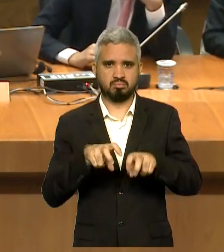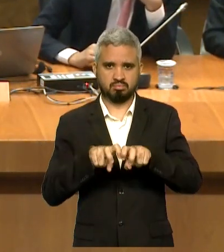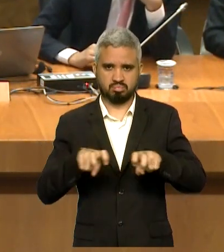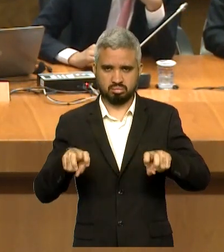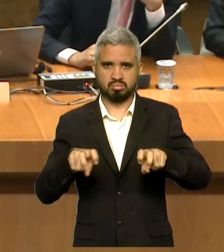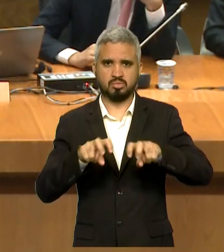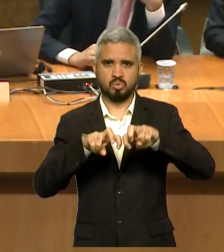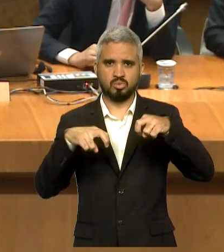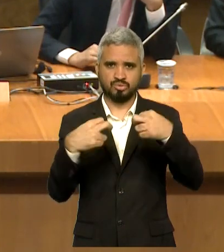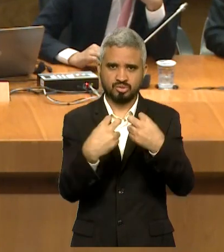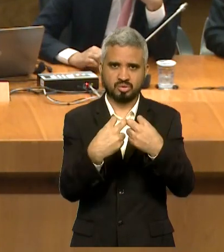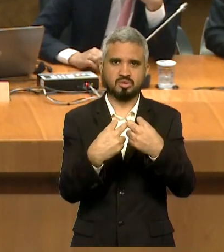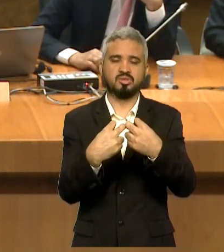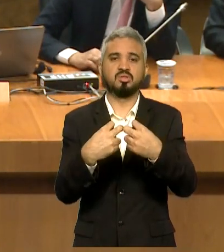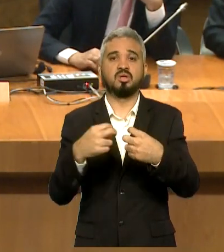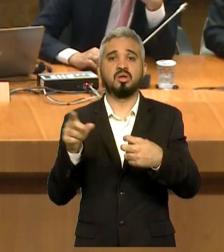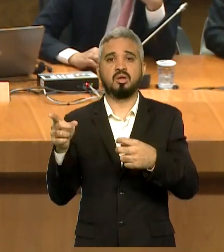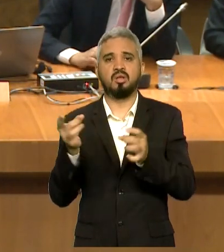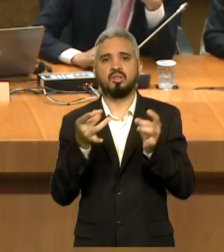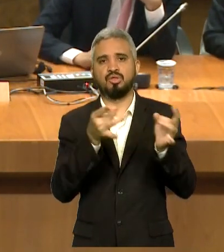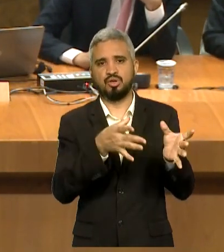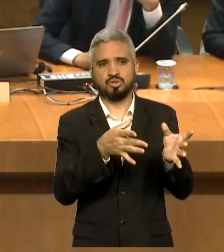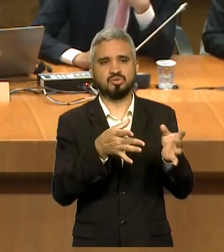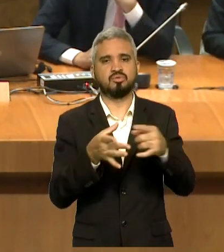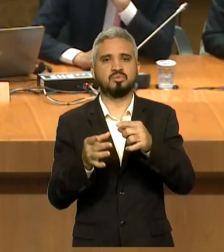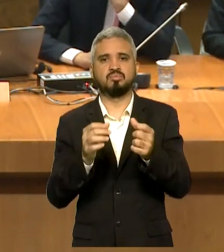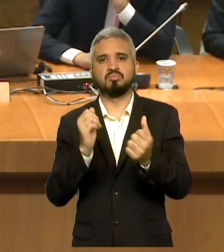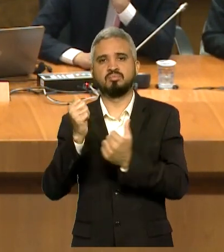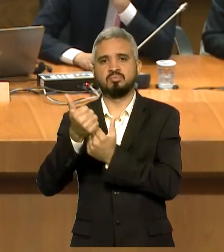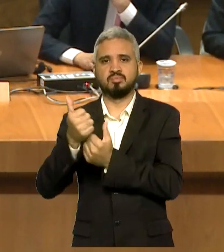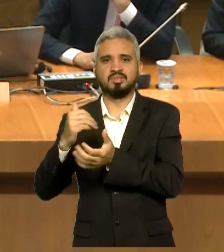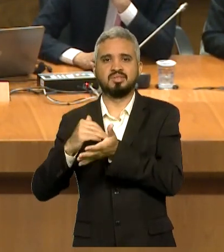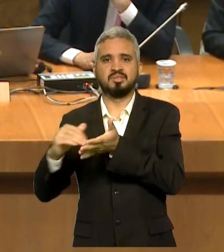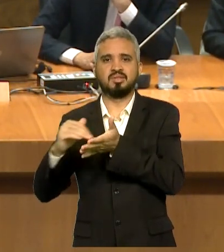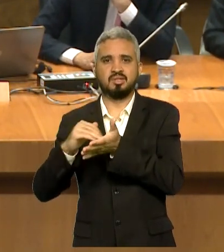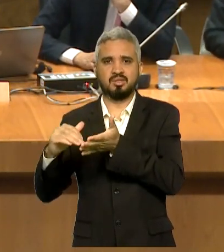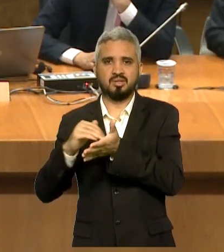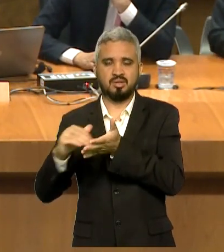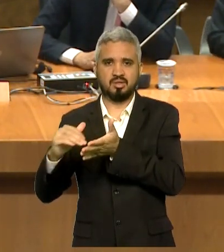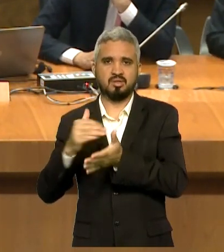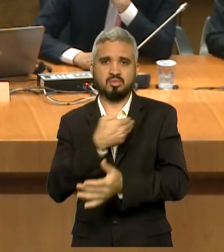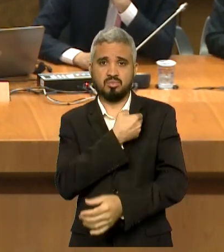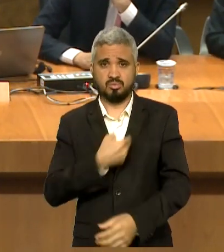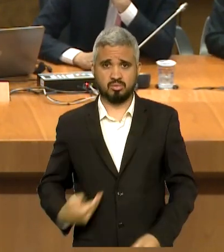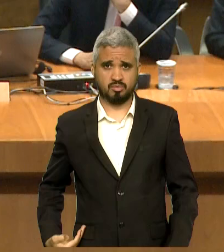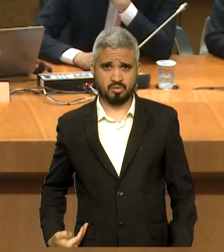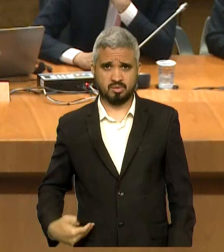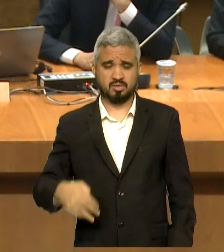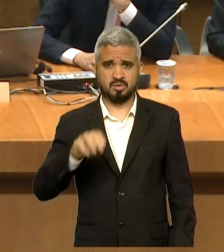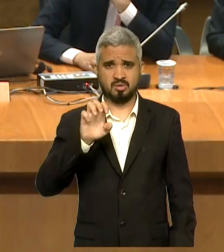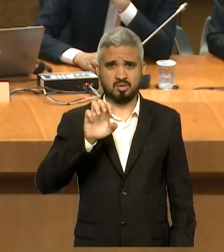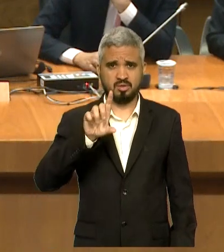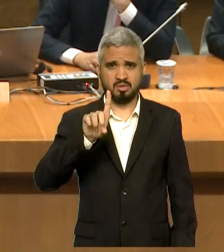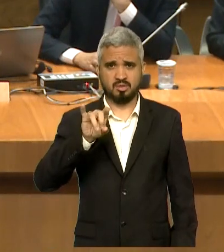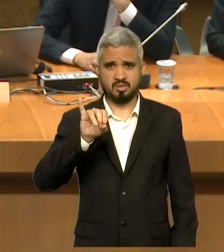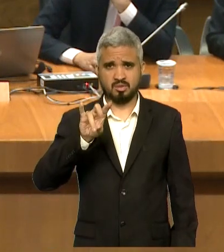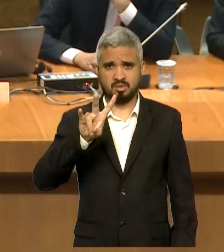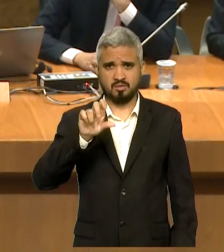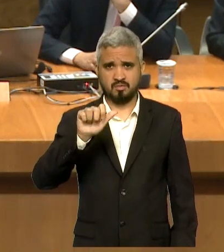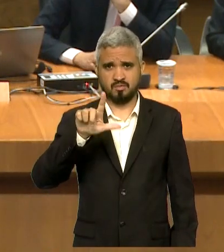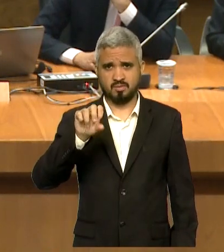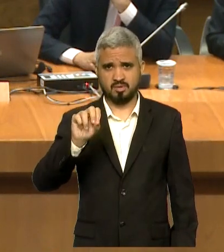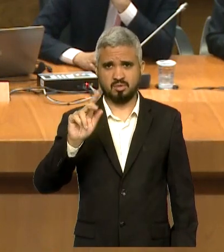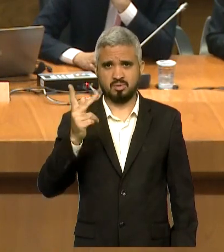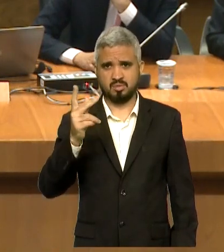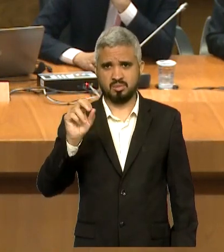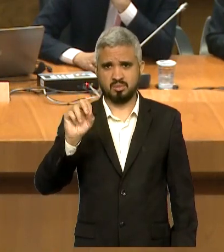anos, até que ele nos deixou para ser secretário do governo Edivaldo Holanda Júnior. Depois nos reencontramos no governo e durante 7 anos